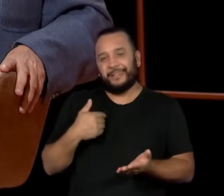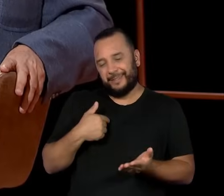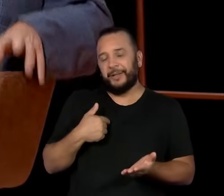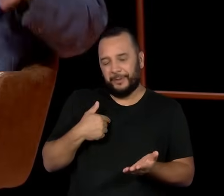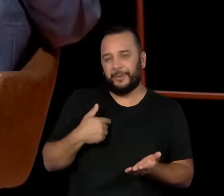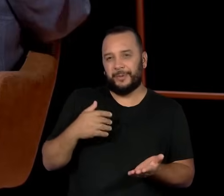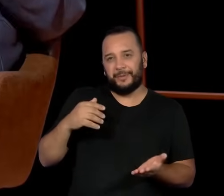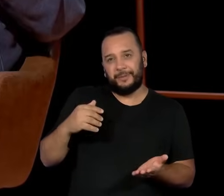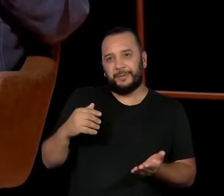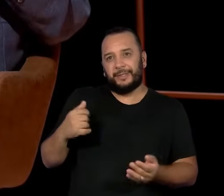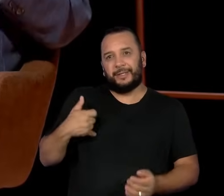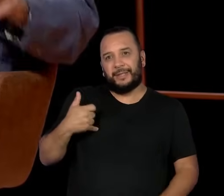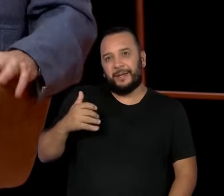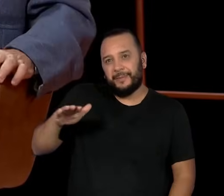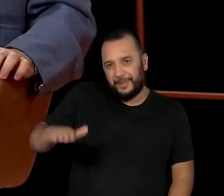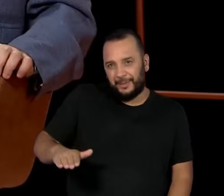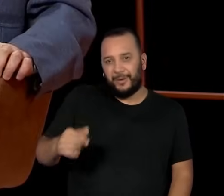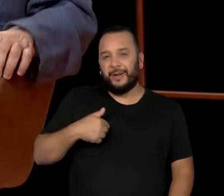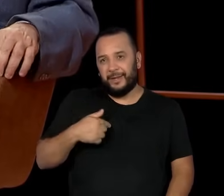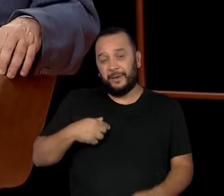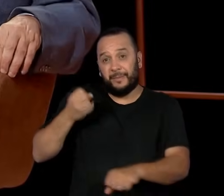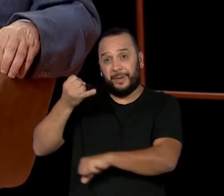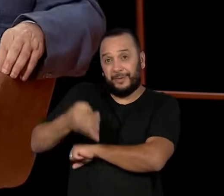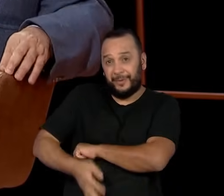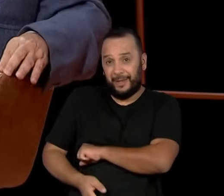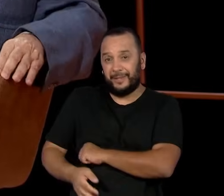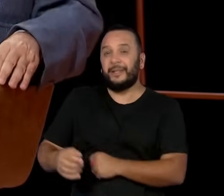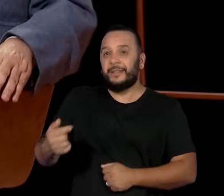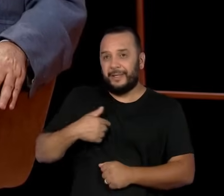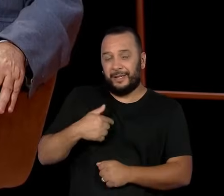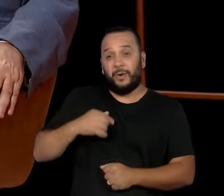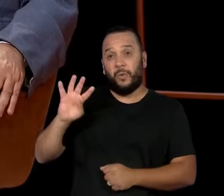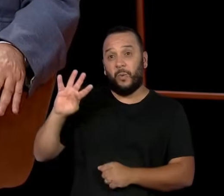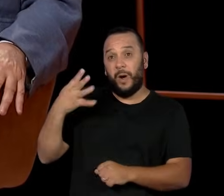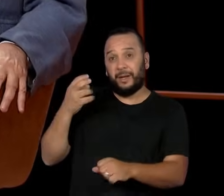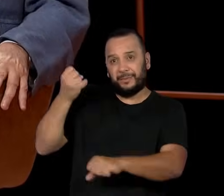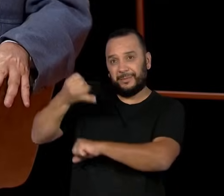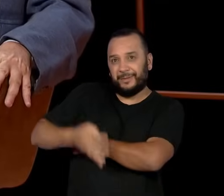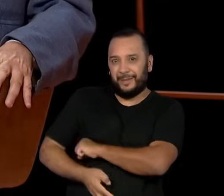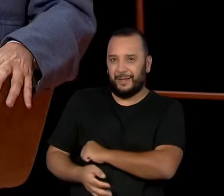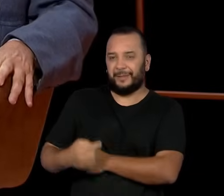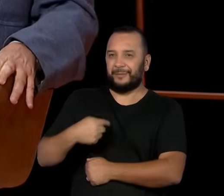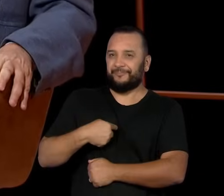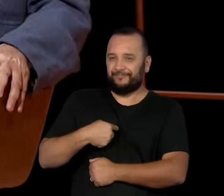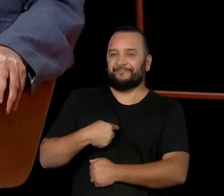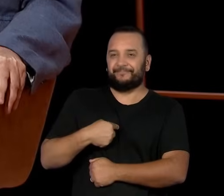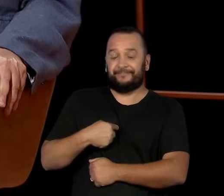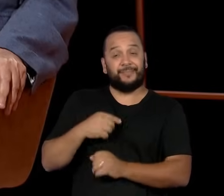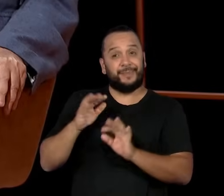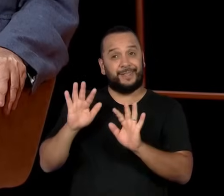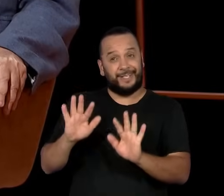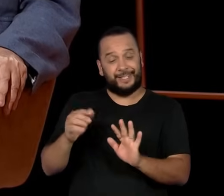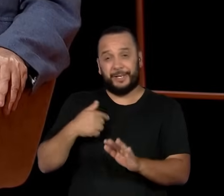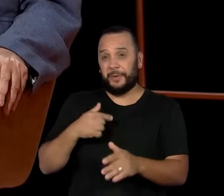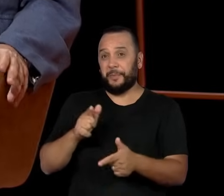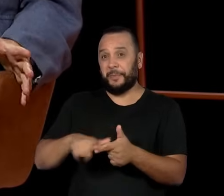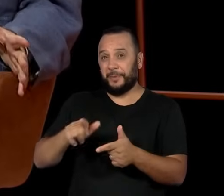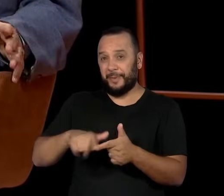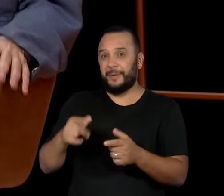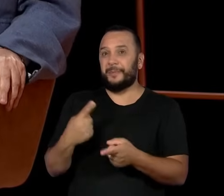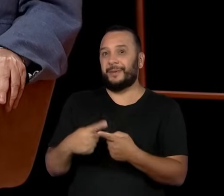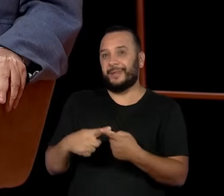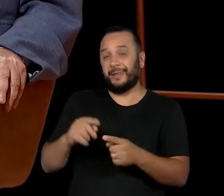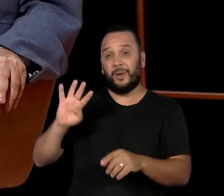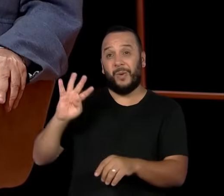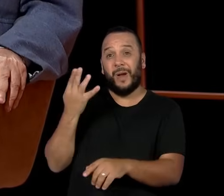menores. Eu ainda saí na madrugada e cheguei às 4 da manhã. E aí foi o problema, né? Porque às 4